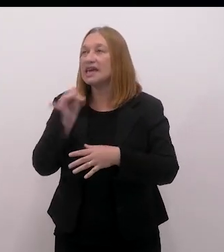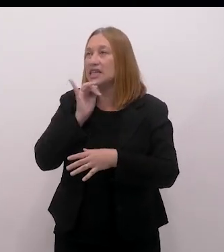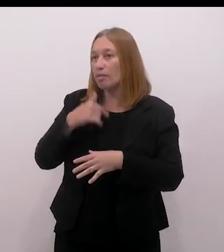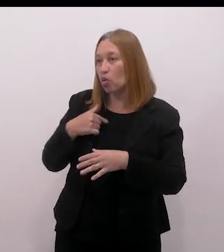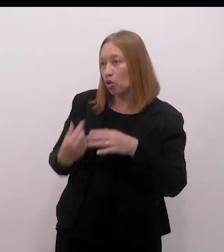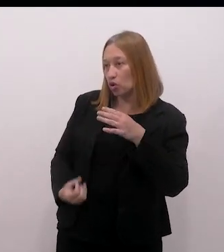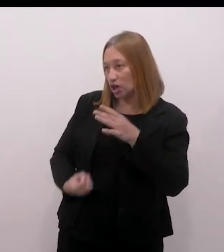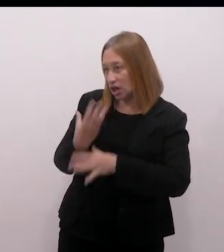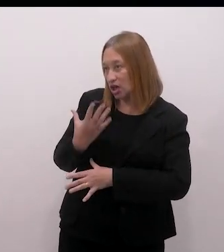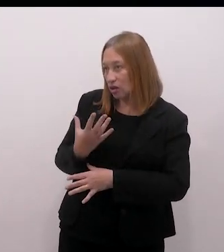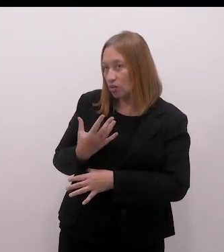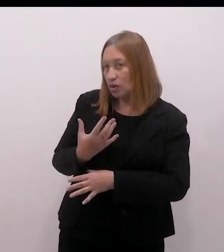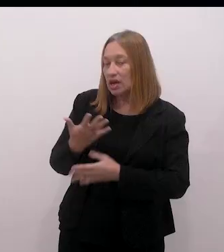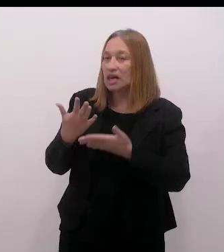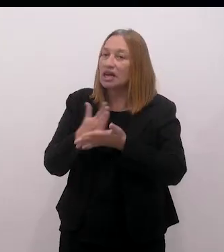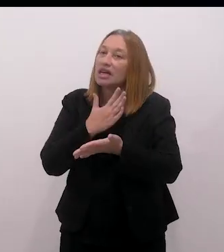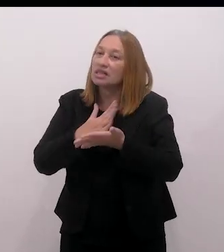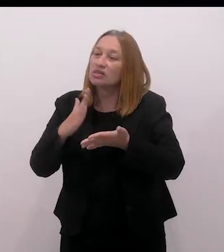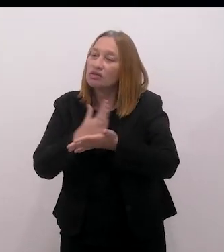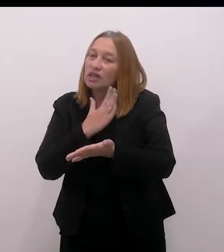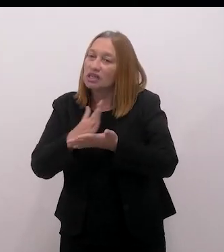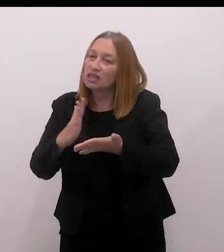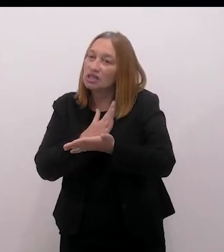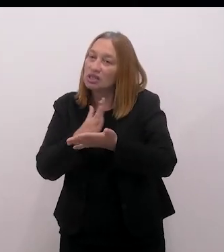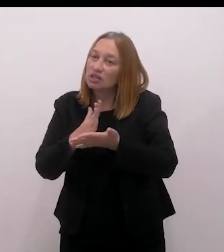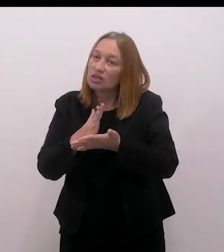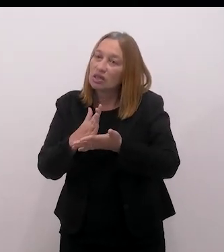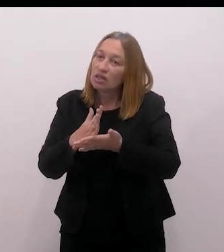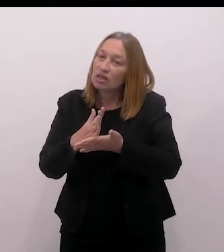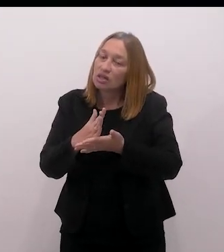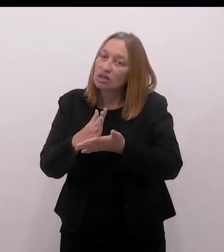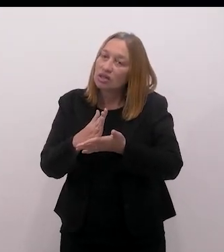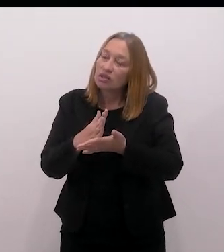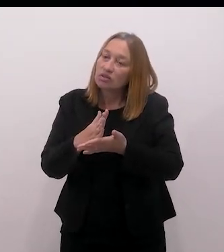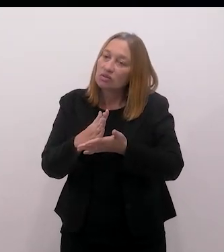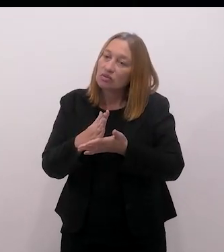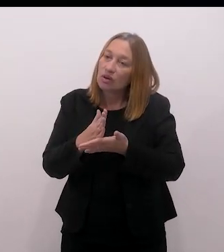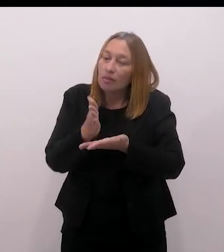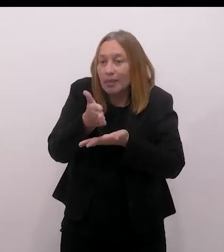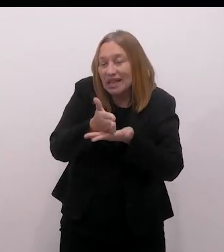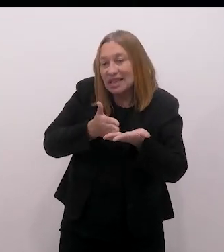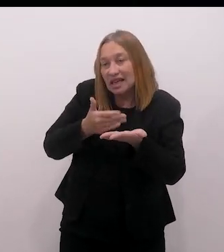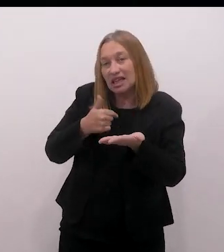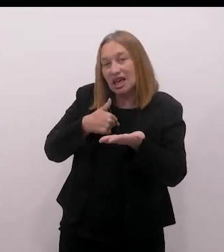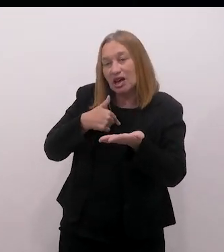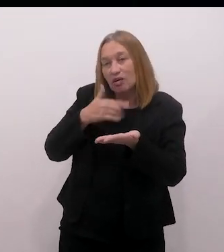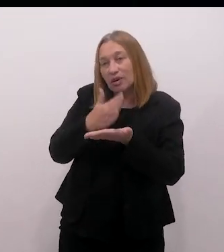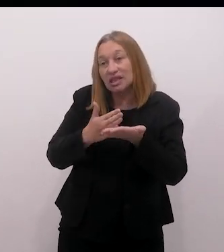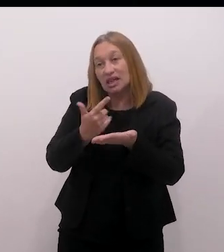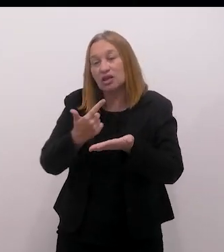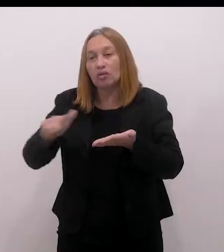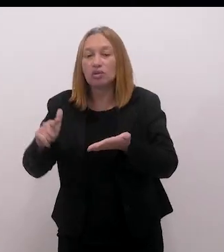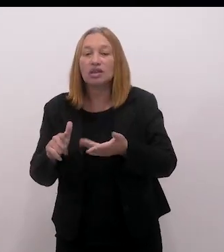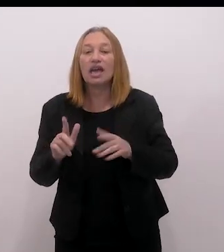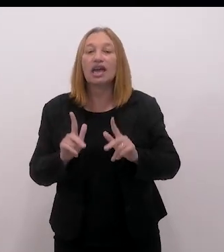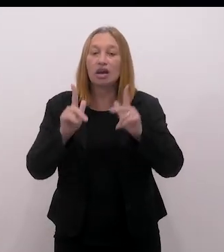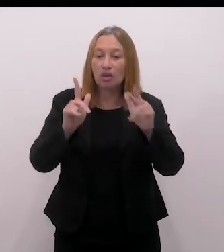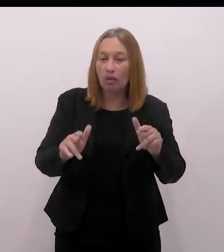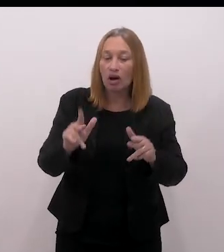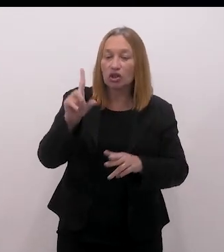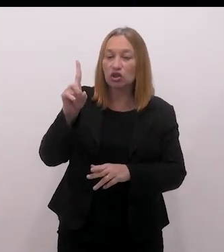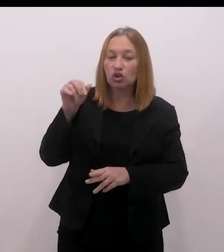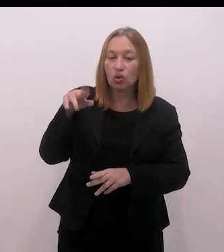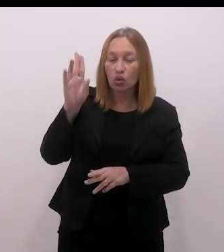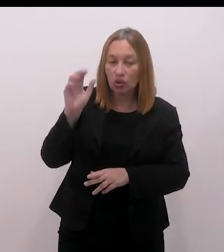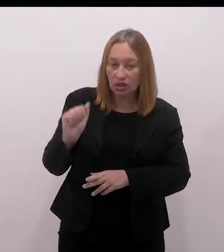que eu crio, né? E que às vezes sou um pouco eu e às vezes não são, né? Como na Dona dos Raios, que tem personagens